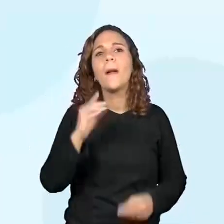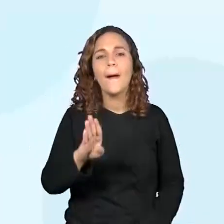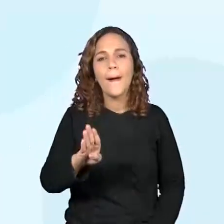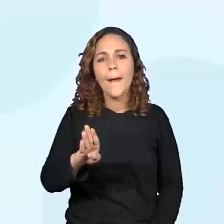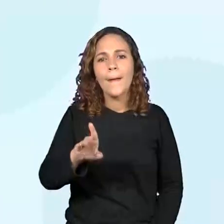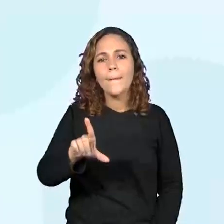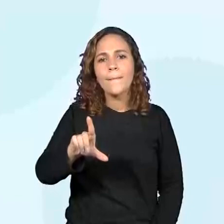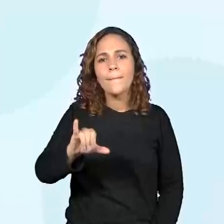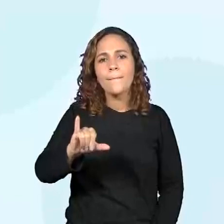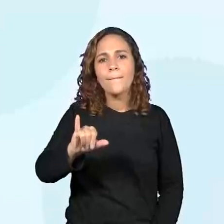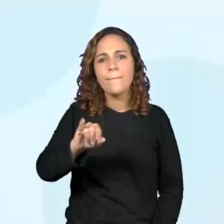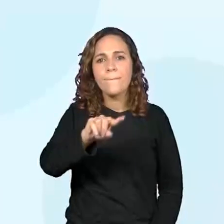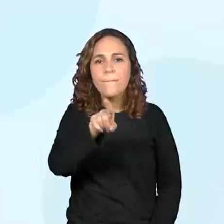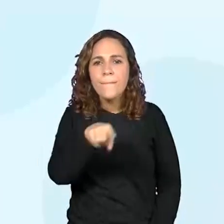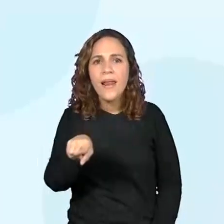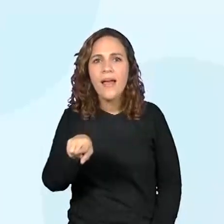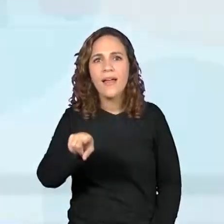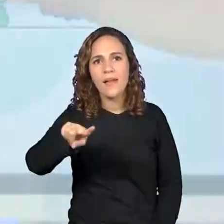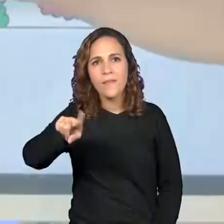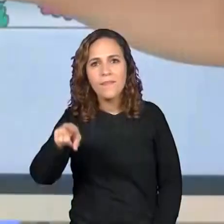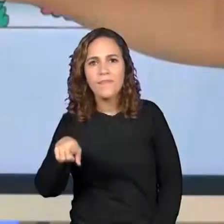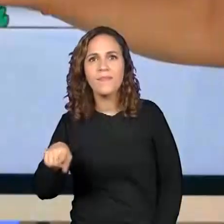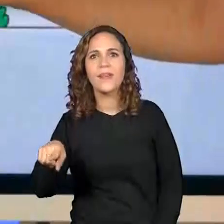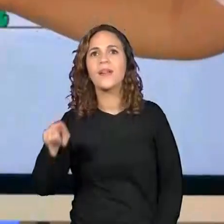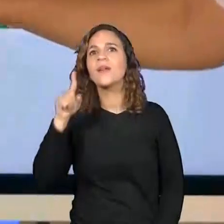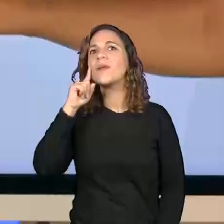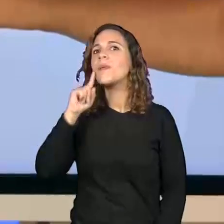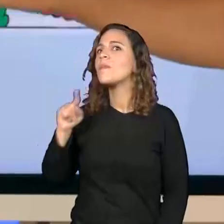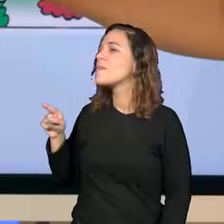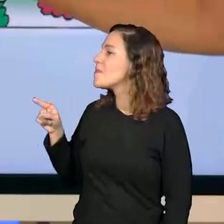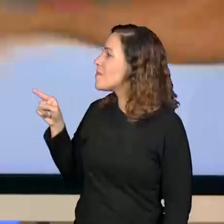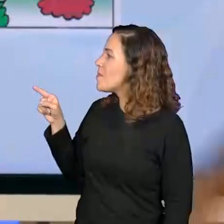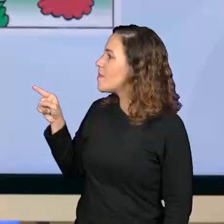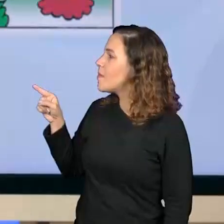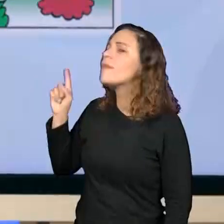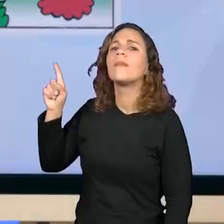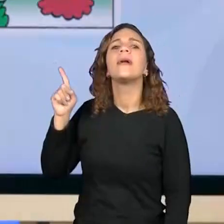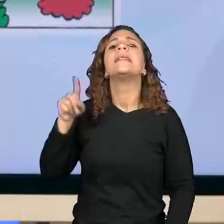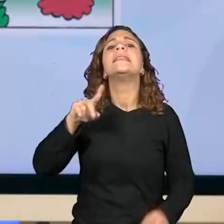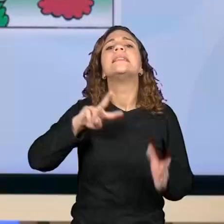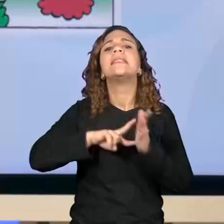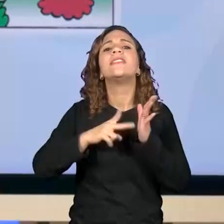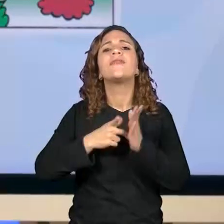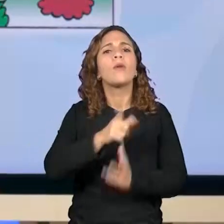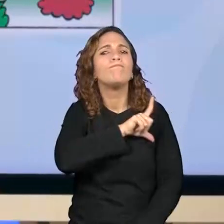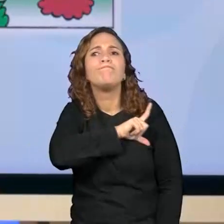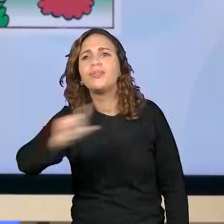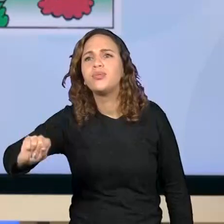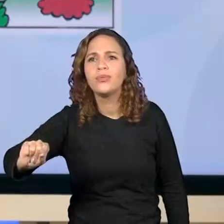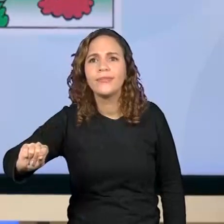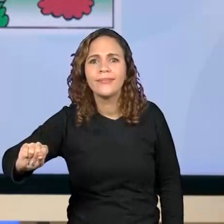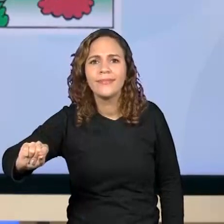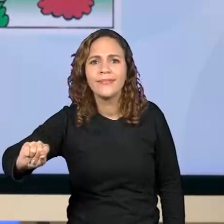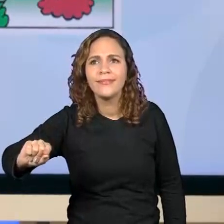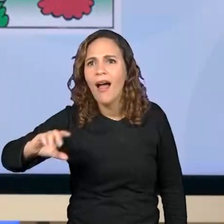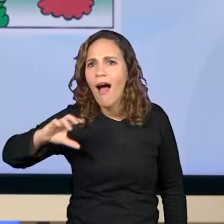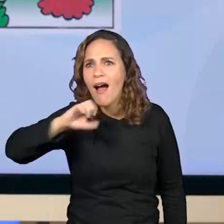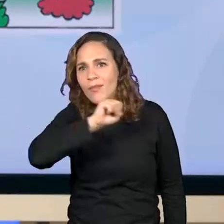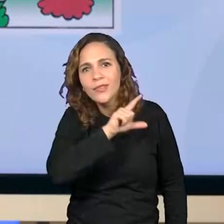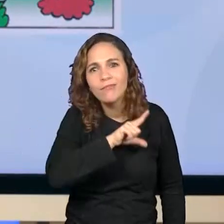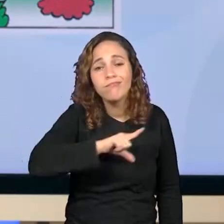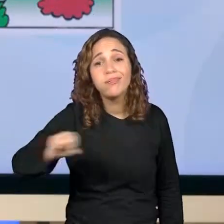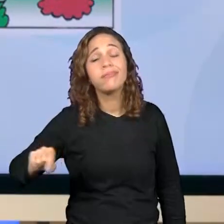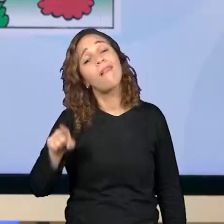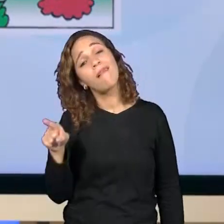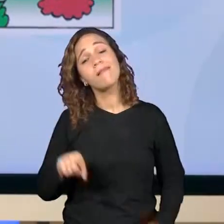Isso. Já tá a caneta. Já tá a Pode caneta. circular. Já tá a caneta aqui, ó. Aqui. Isso, essa onomatopeia. E depois ele foi